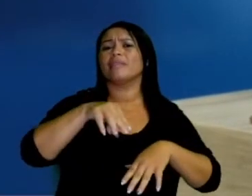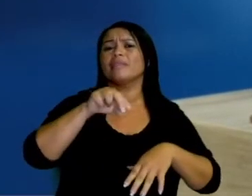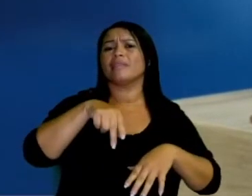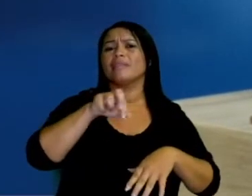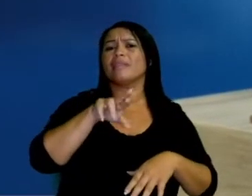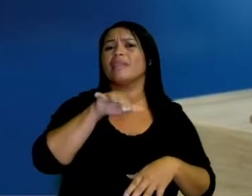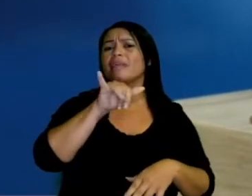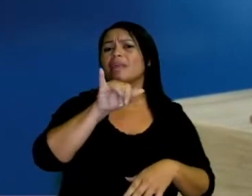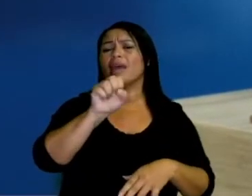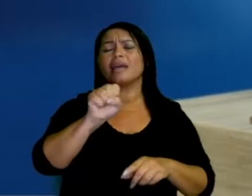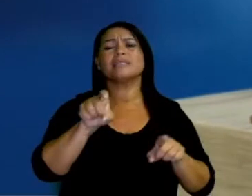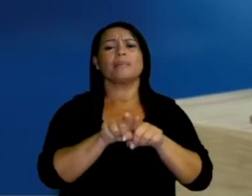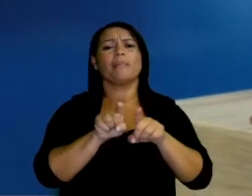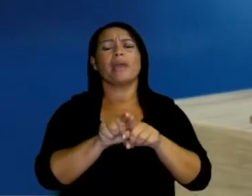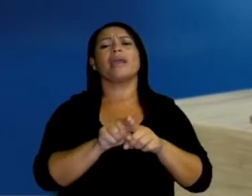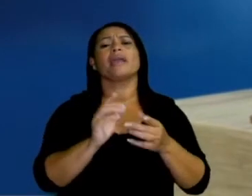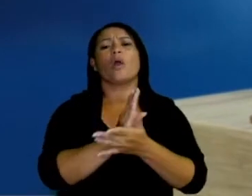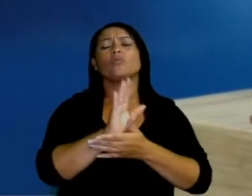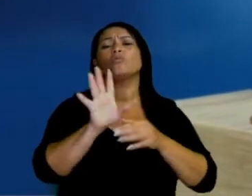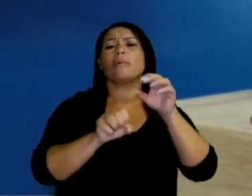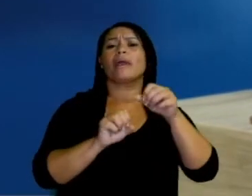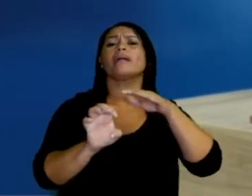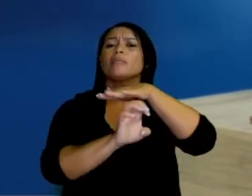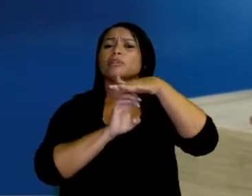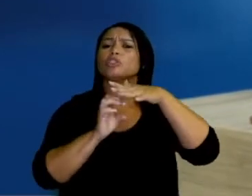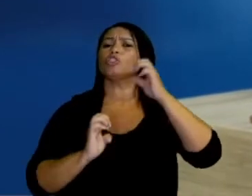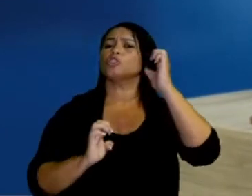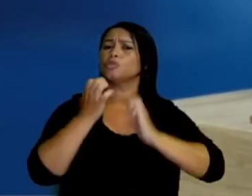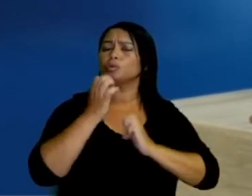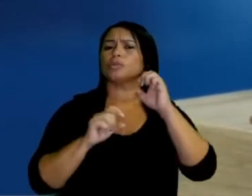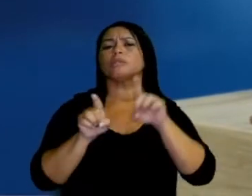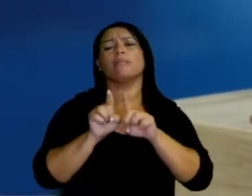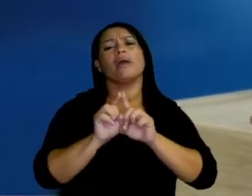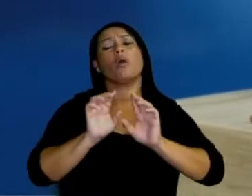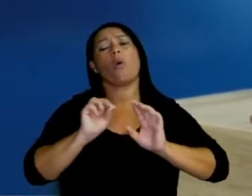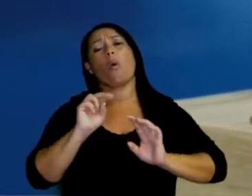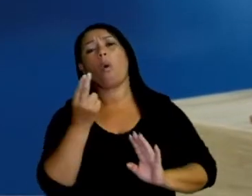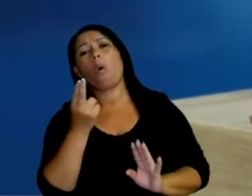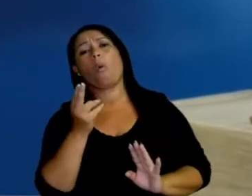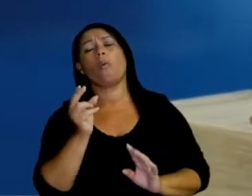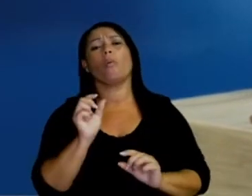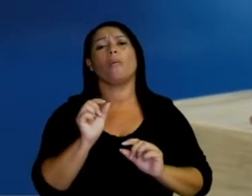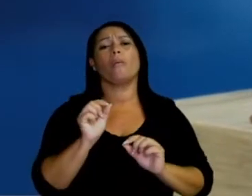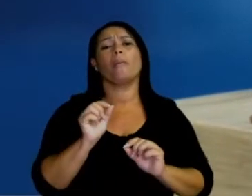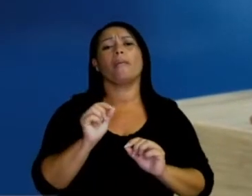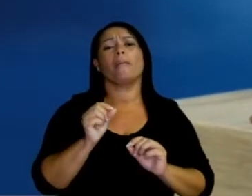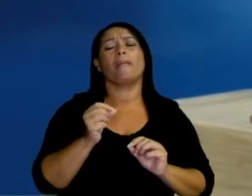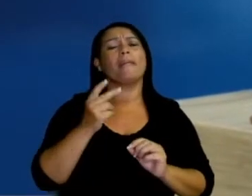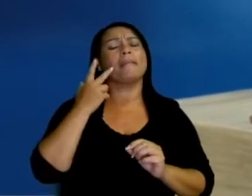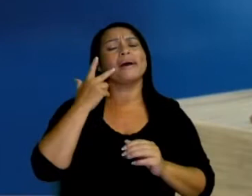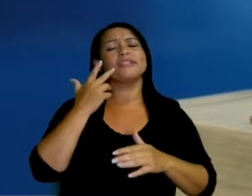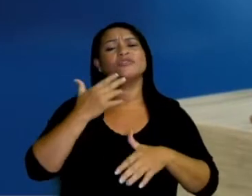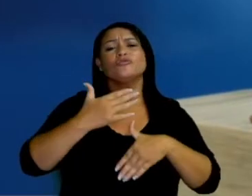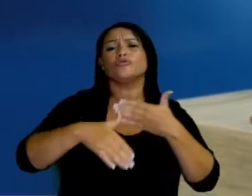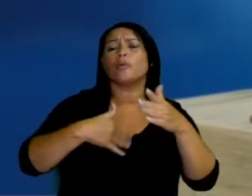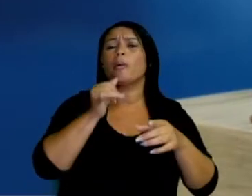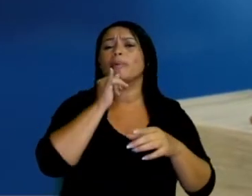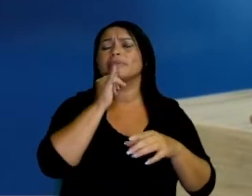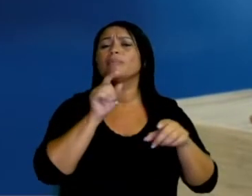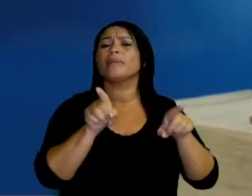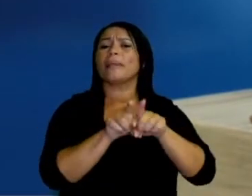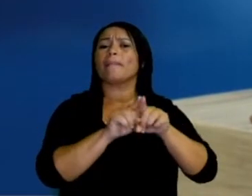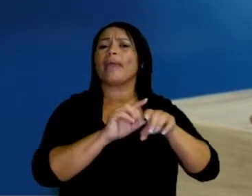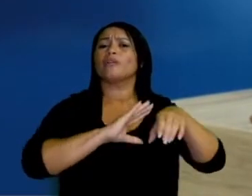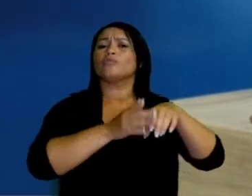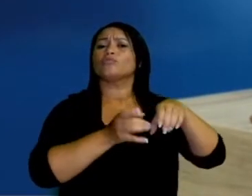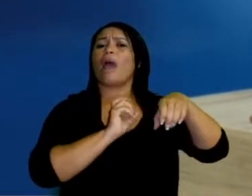explorados industrialmente ou em formas mais, vamos dizer assim, tradicionais, né, através do garimpo, tá? Então